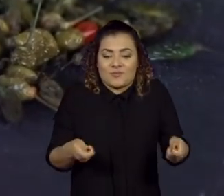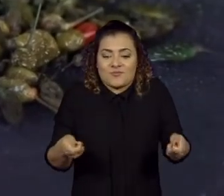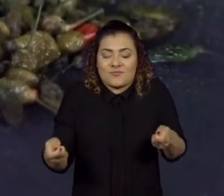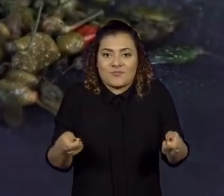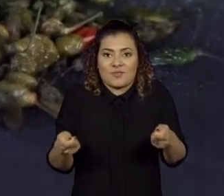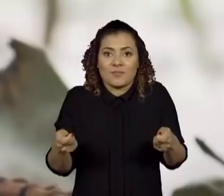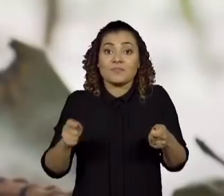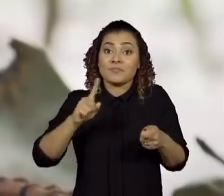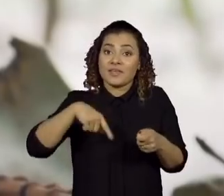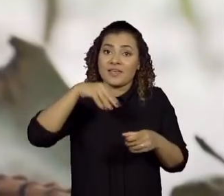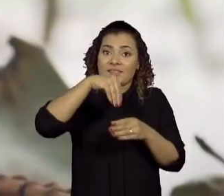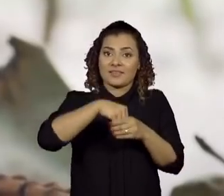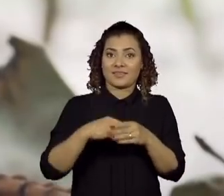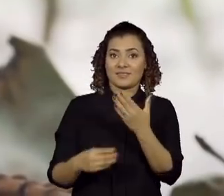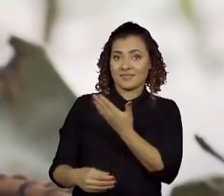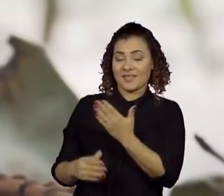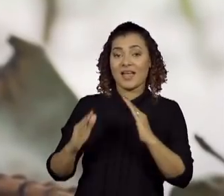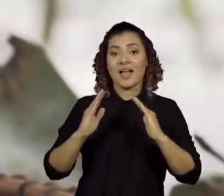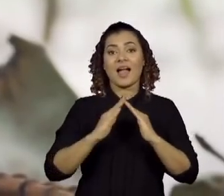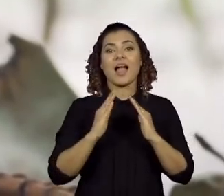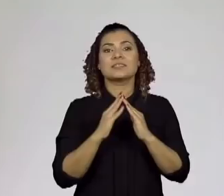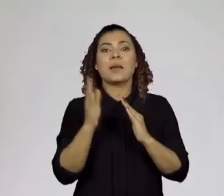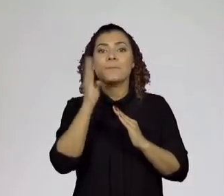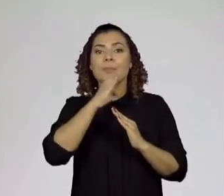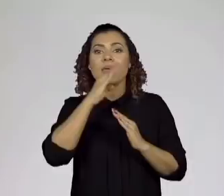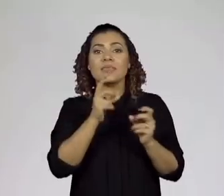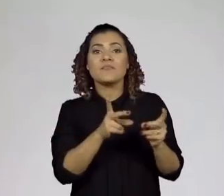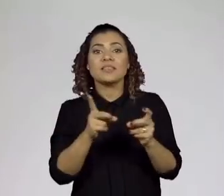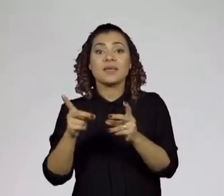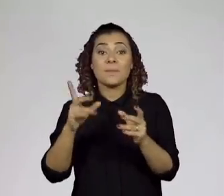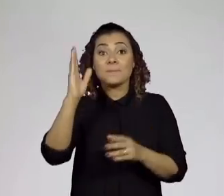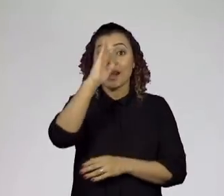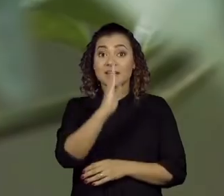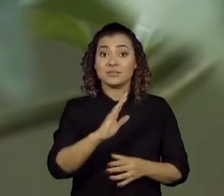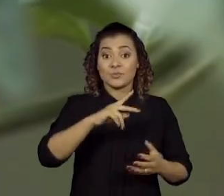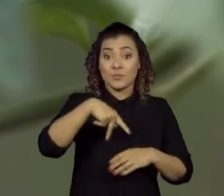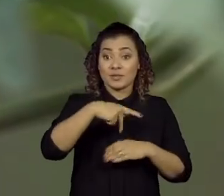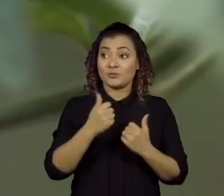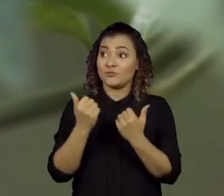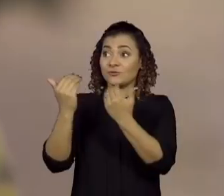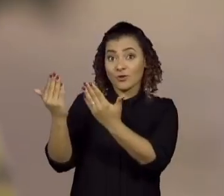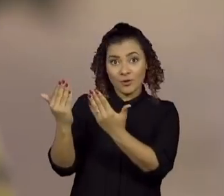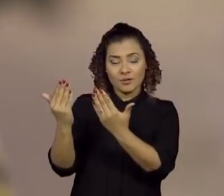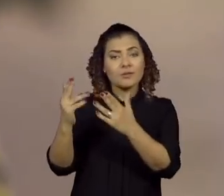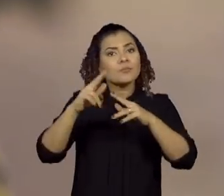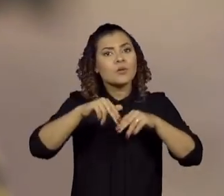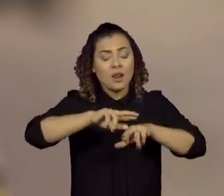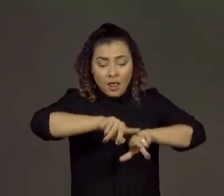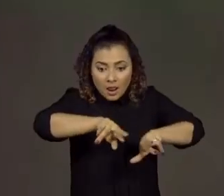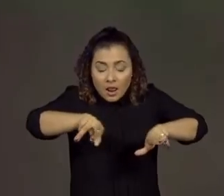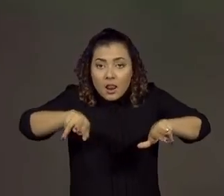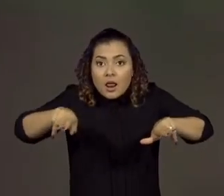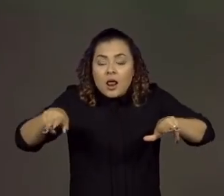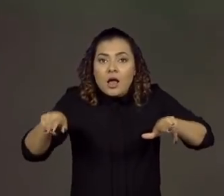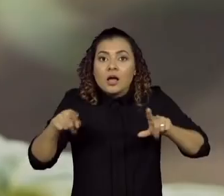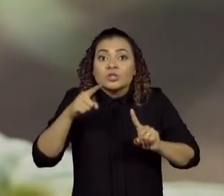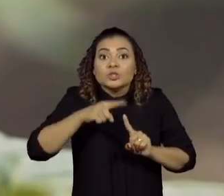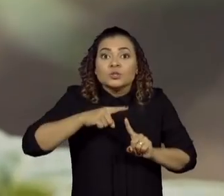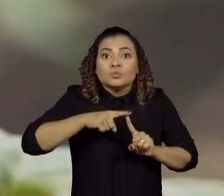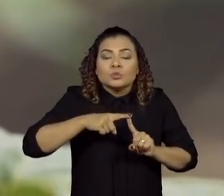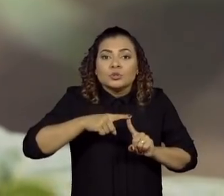de casas da pimenta para vender o produto para o Brasil e o exterior. A diversidade impressiona.